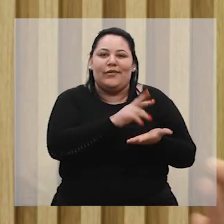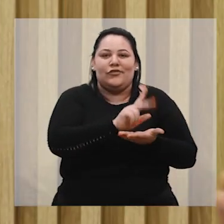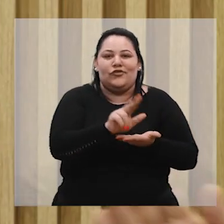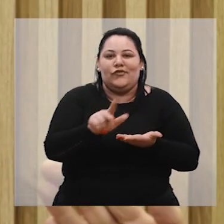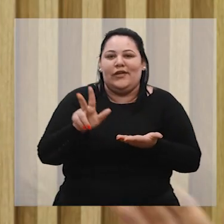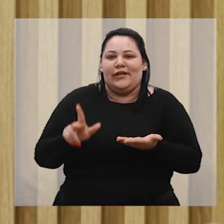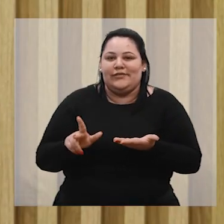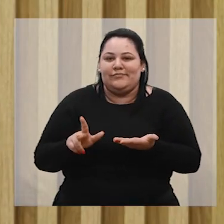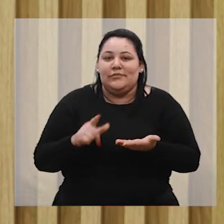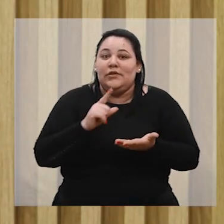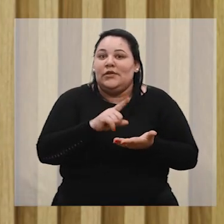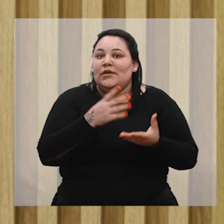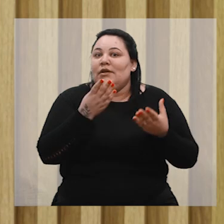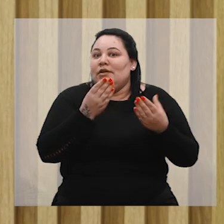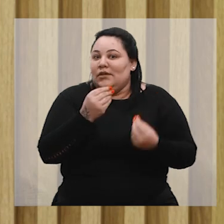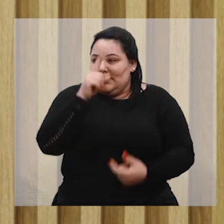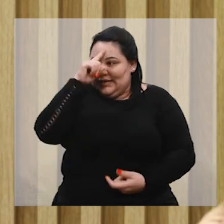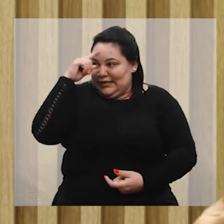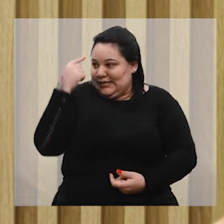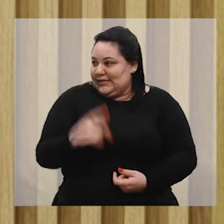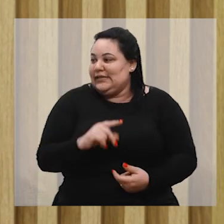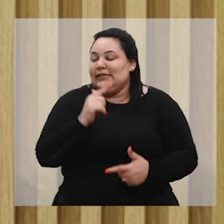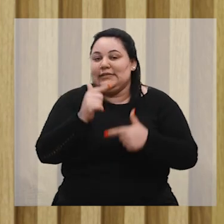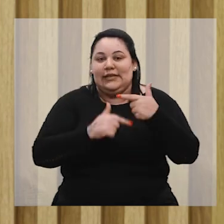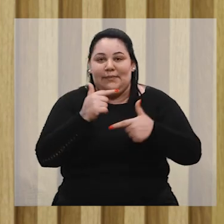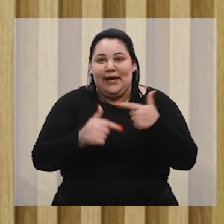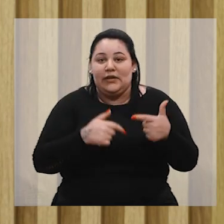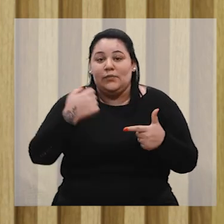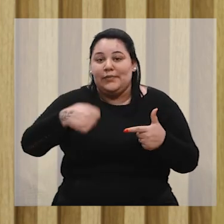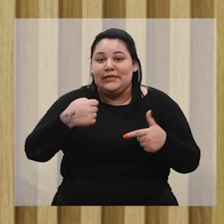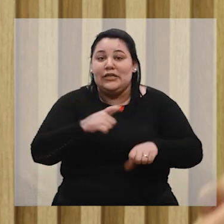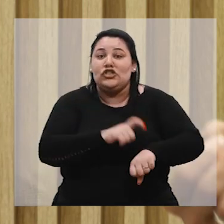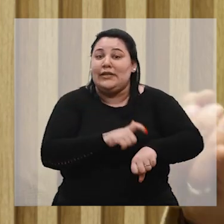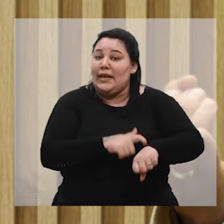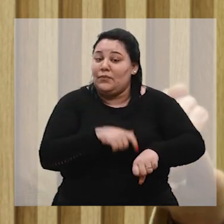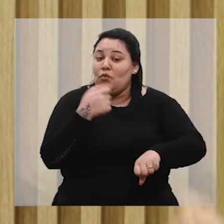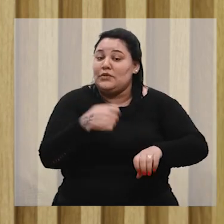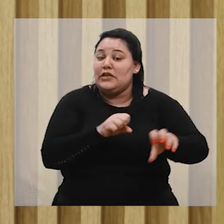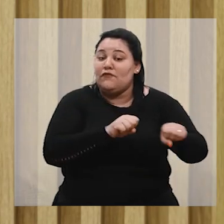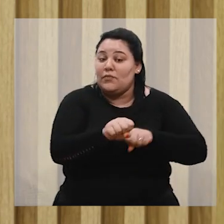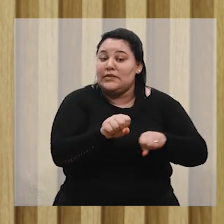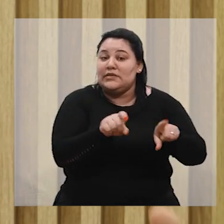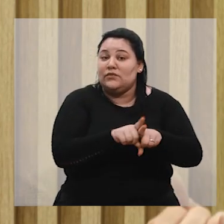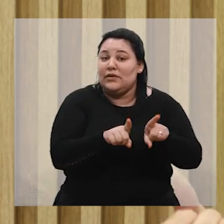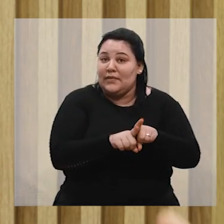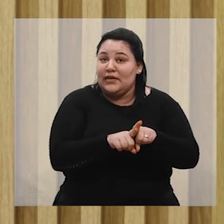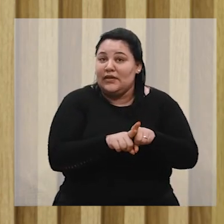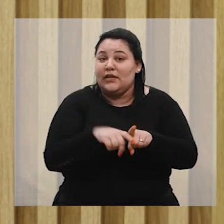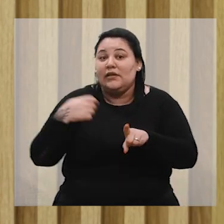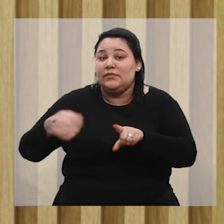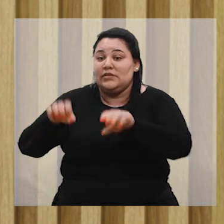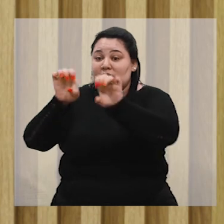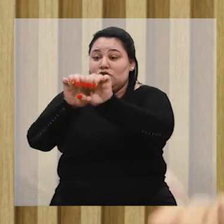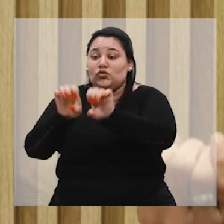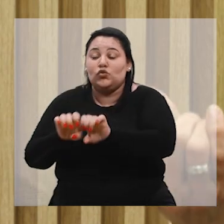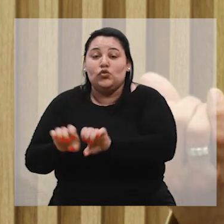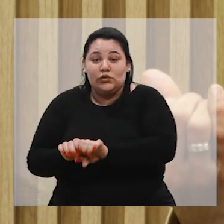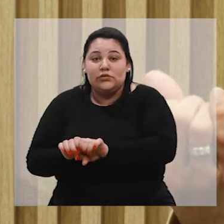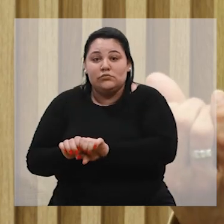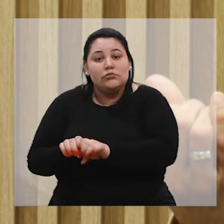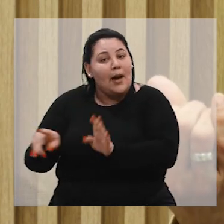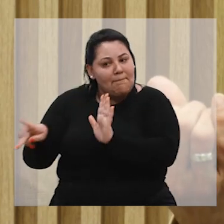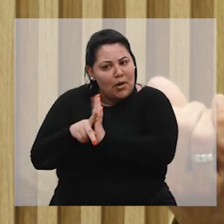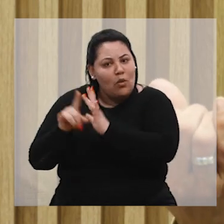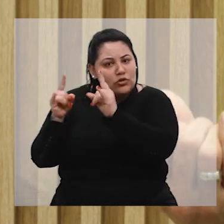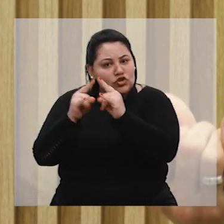para diferentes públicos. Isso dá trabalho, isso exige tempo, exige formação